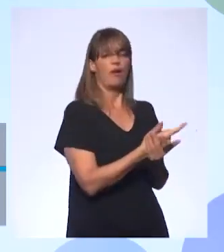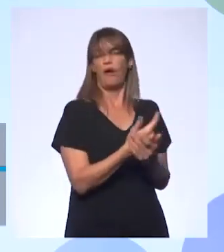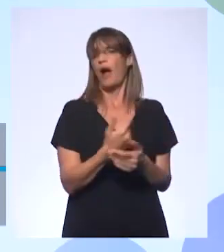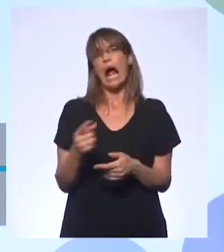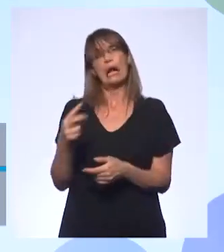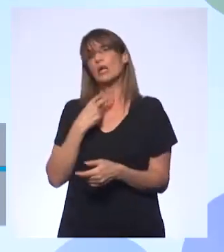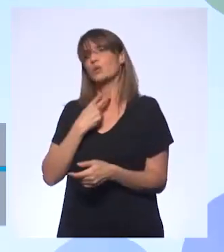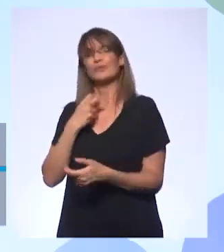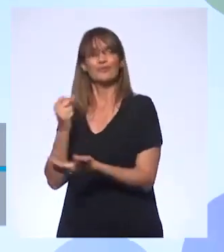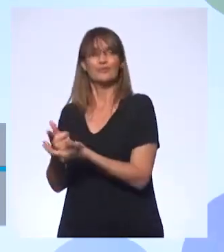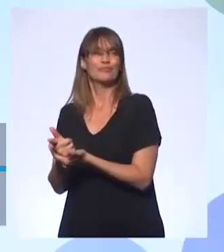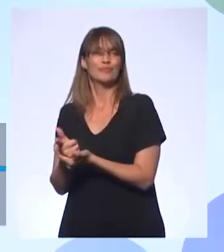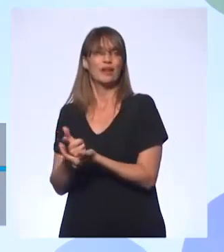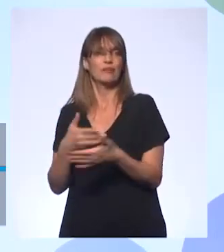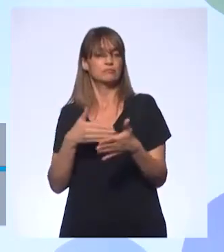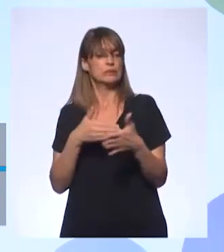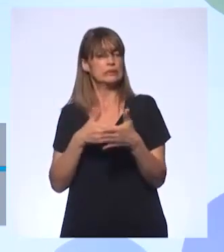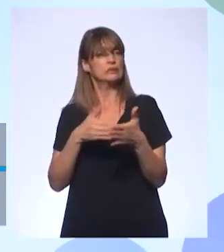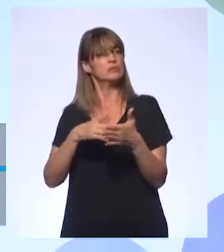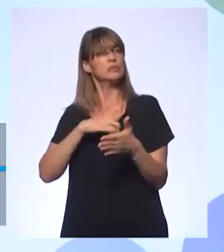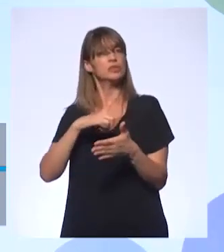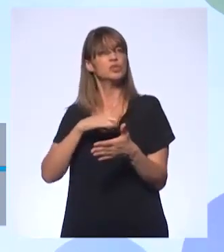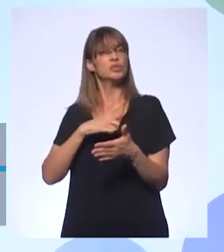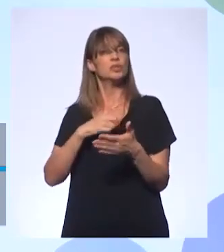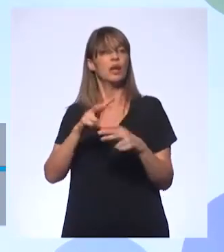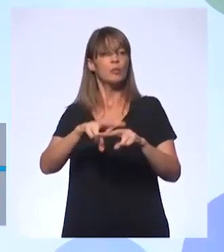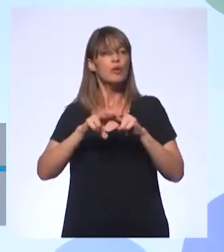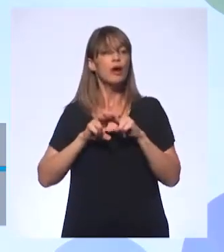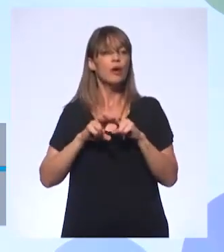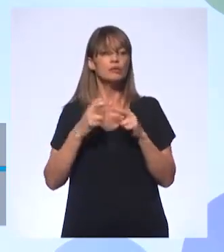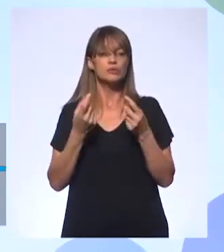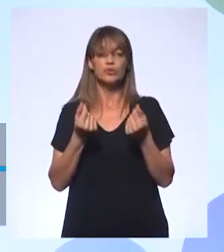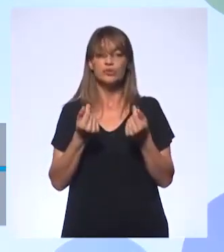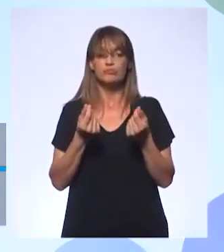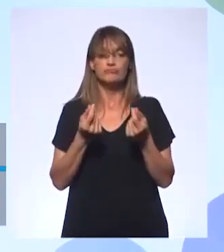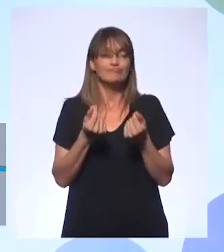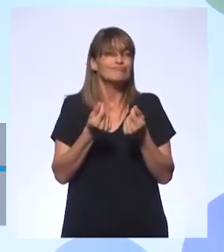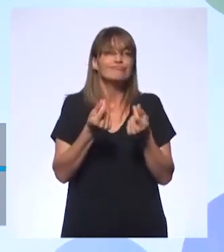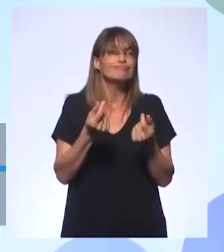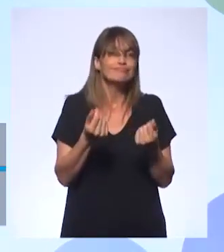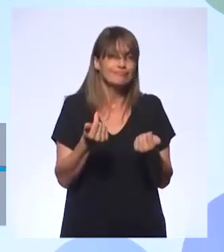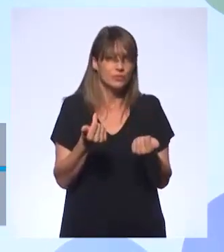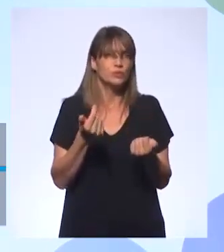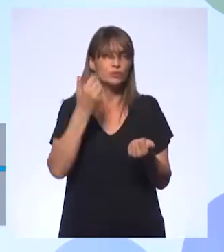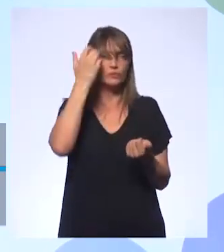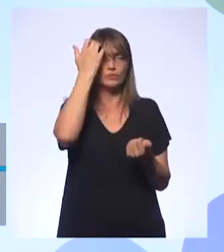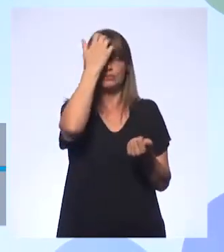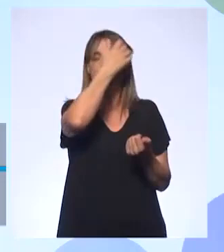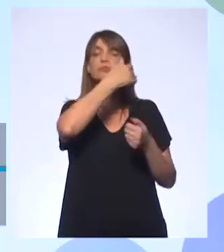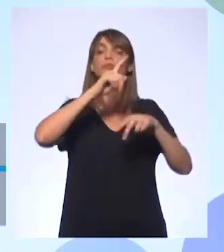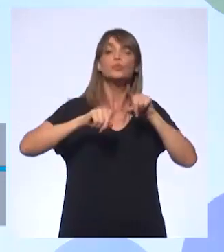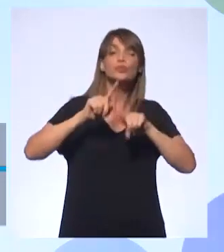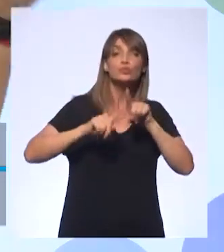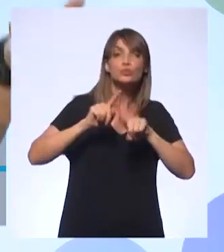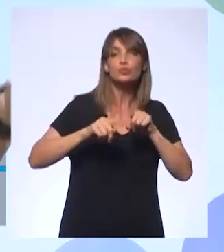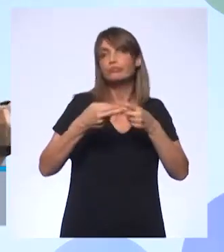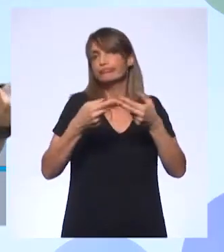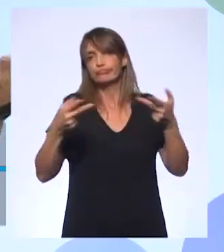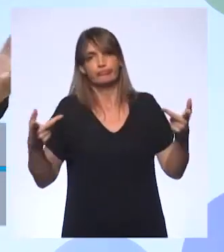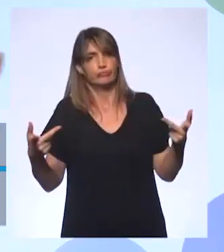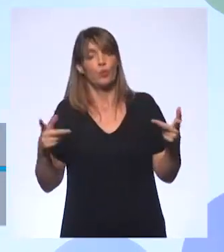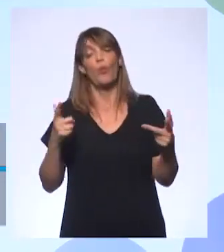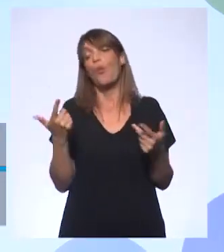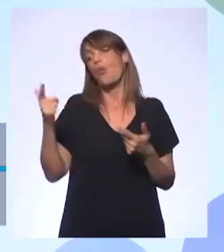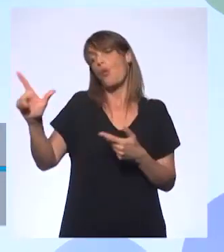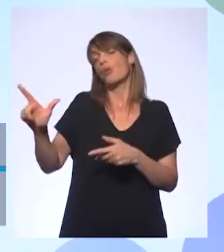tenho um acesso, né, limitado a esse determinado produto ou a determinado aspecto da vida e outra pessoa tem esse